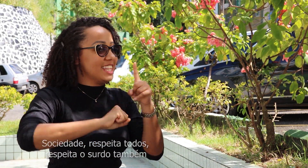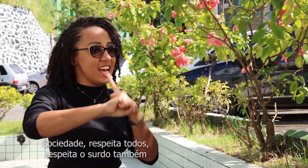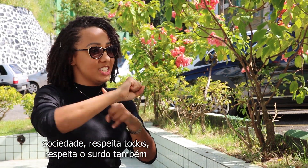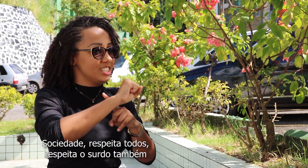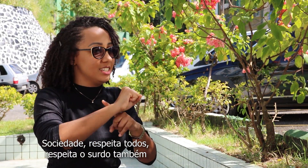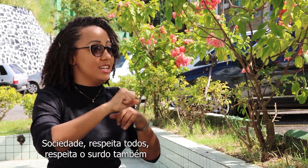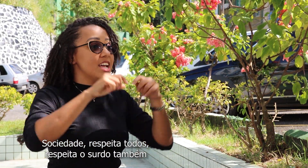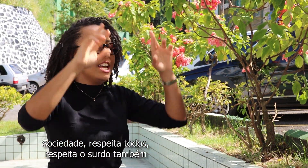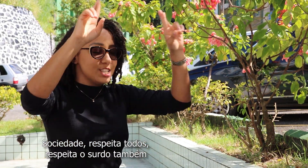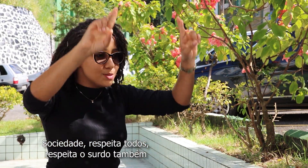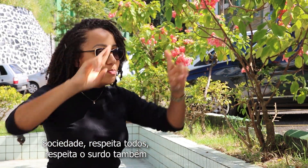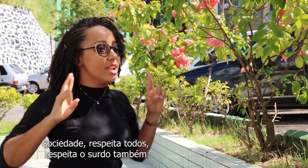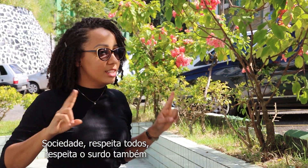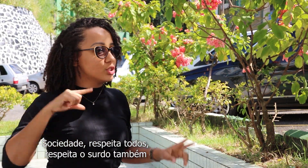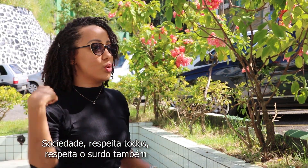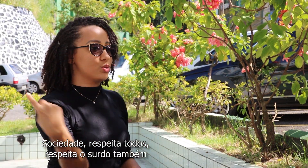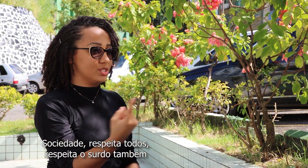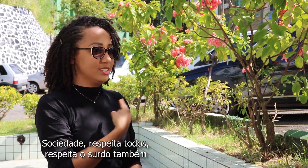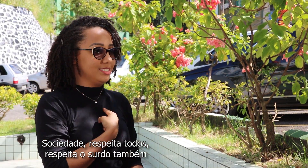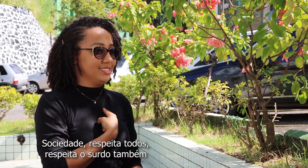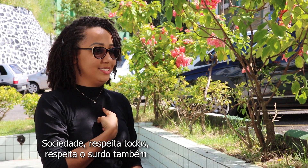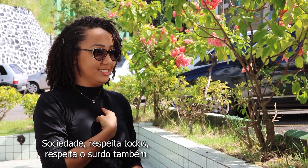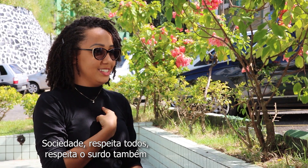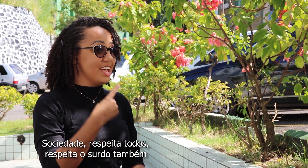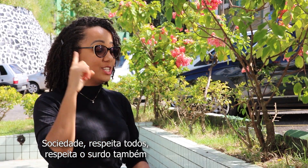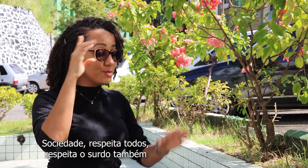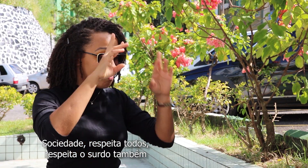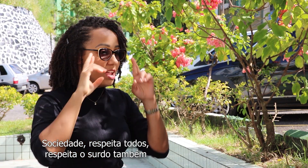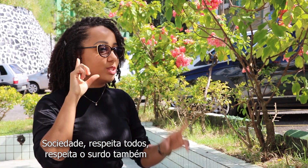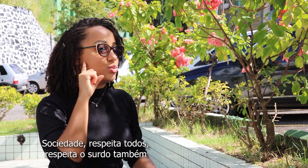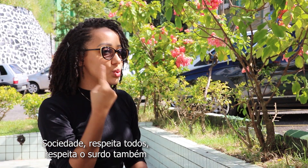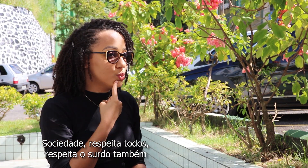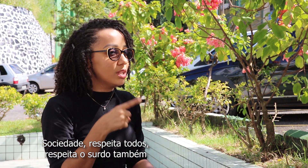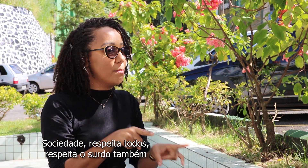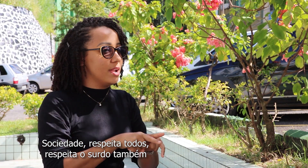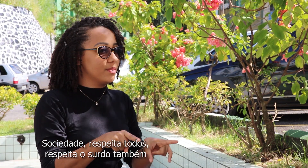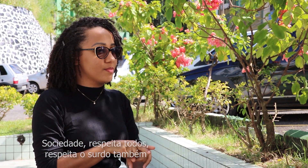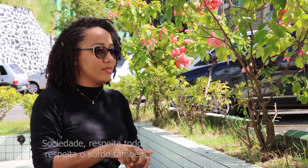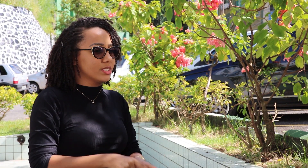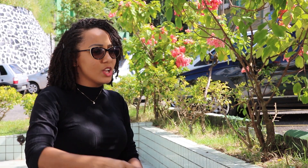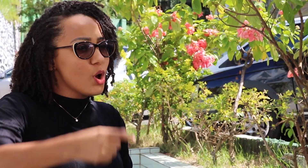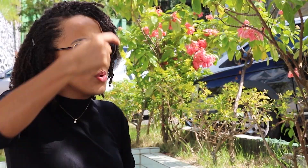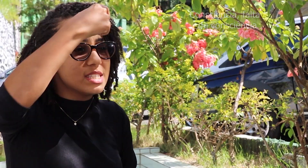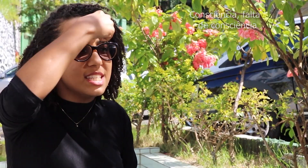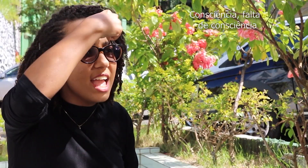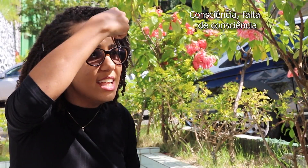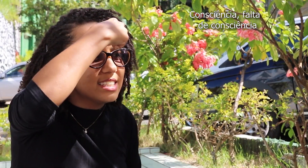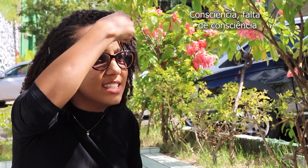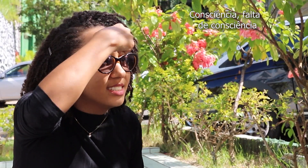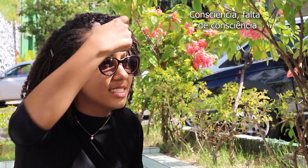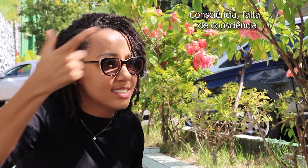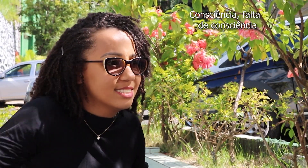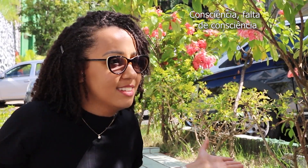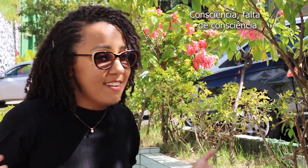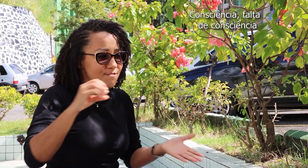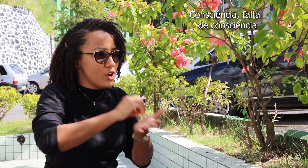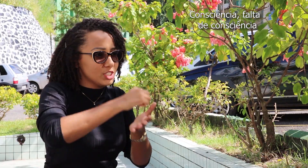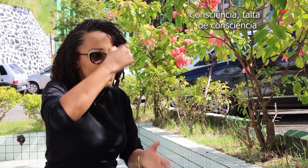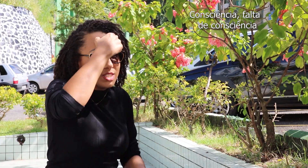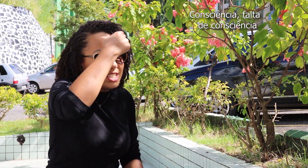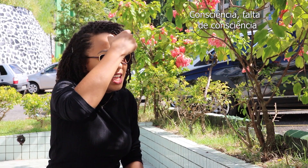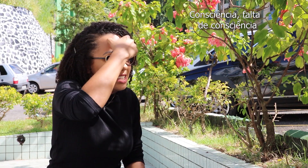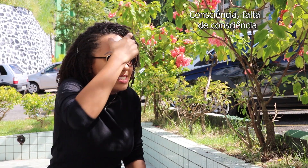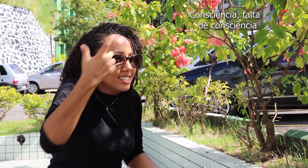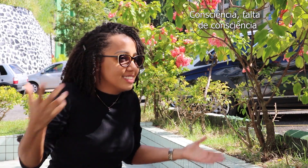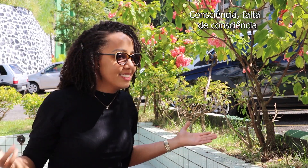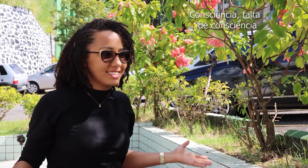da sociedade. Respeito a todos. Respeito a tudo também. Consciência. Falta